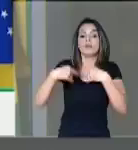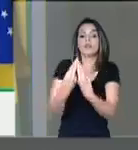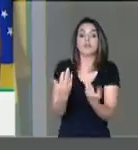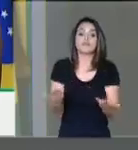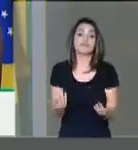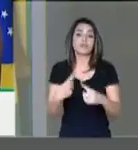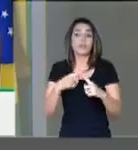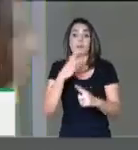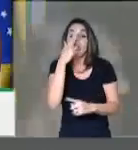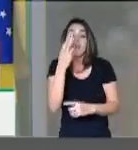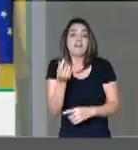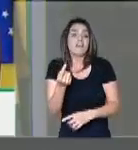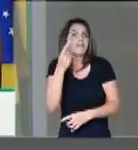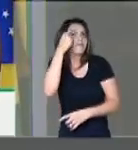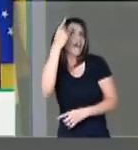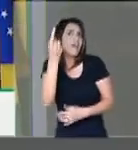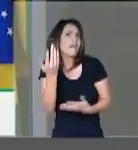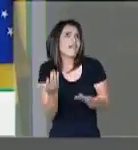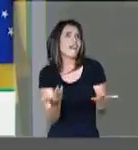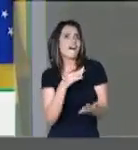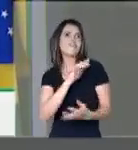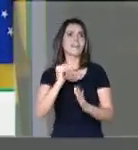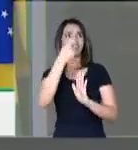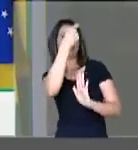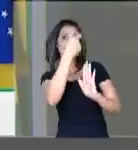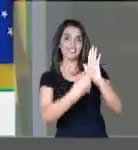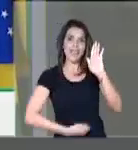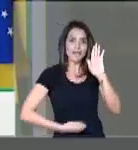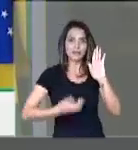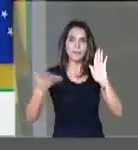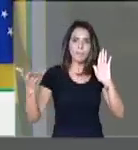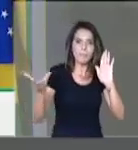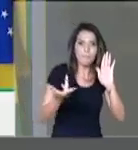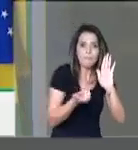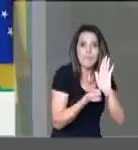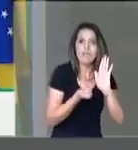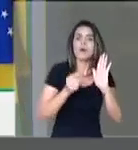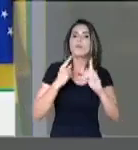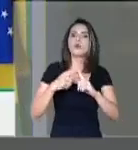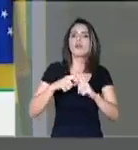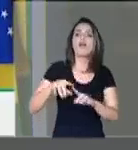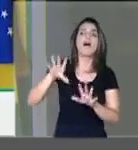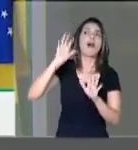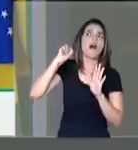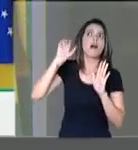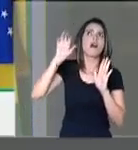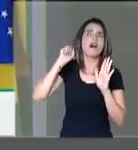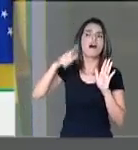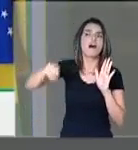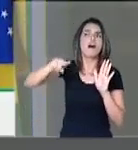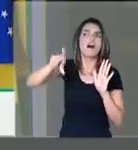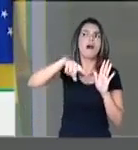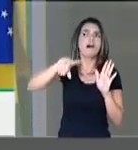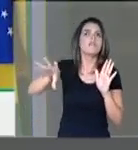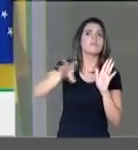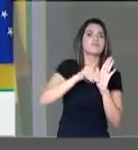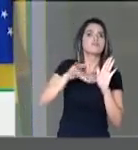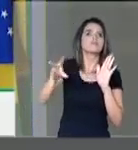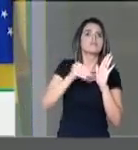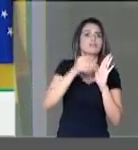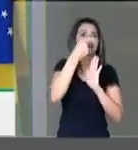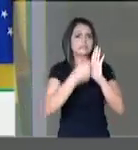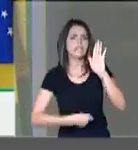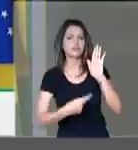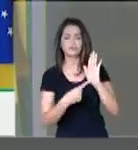daqui uma idéia de que a gente vai ter um texto produto de escuta de diferentes entidades e isso não é